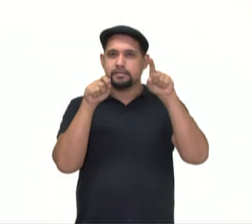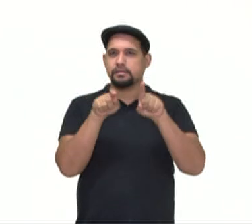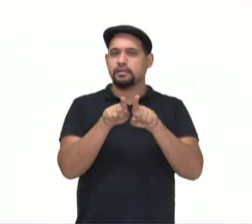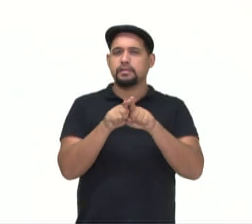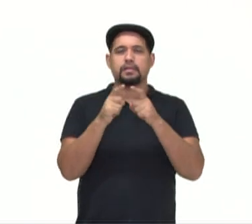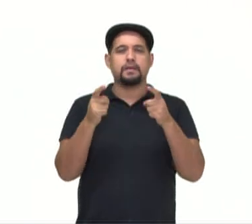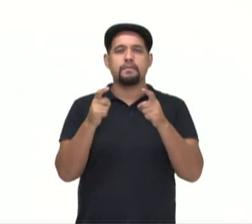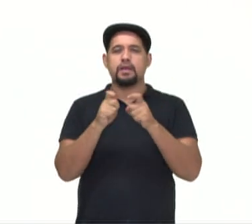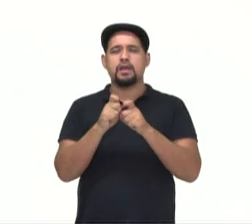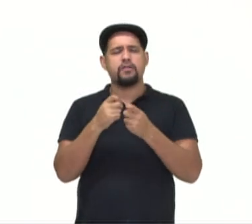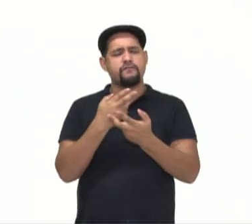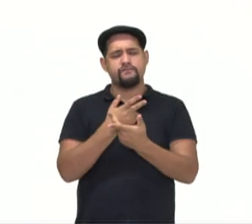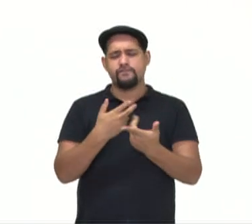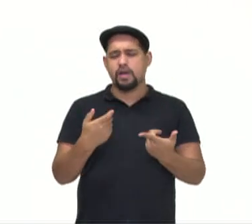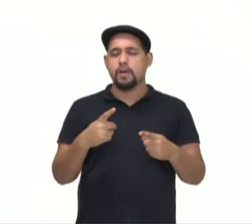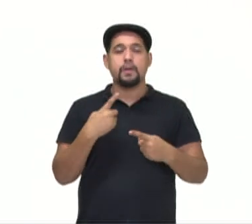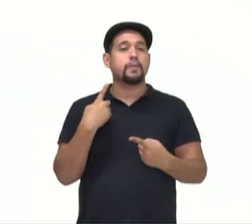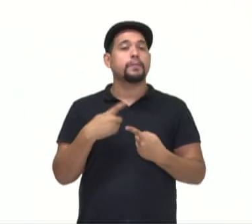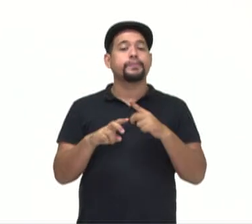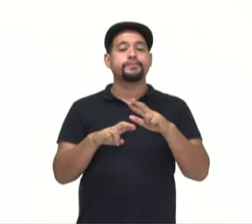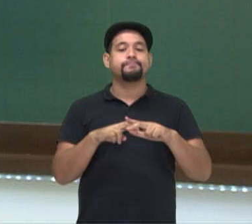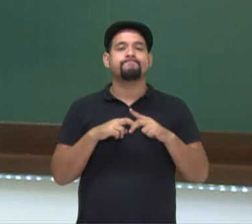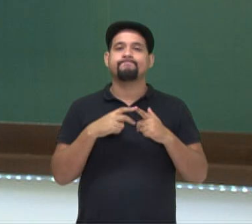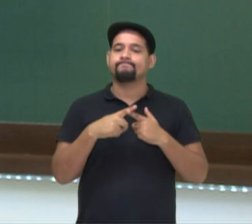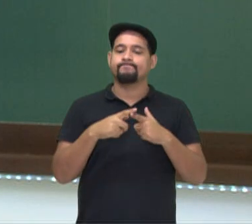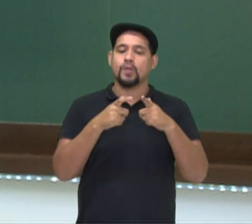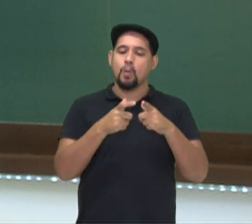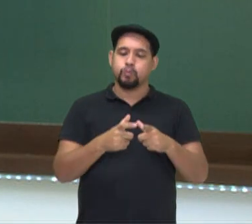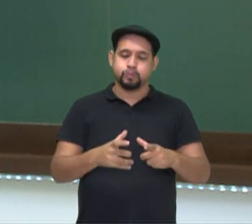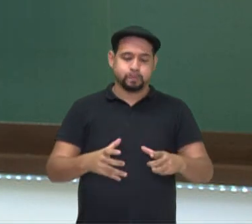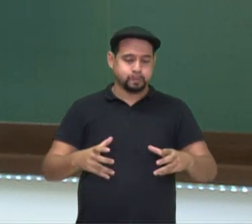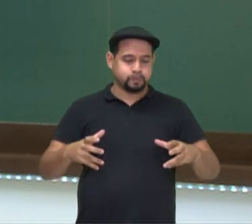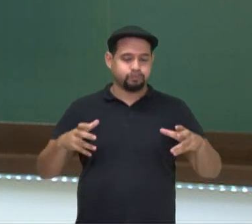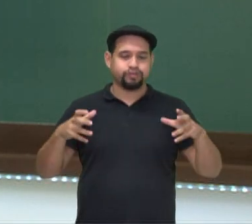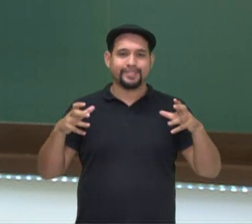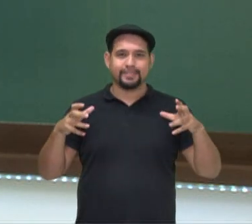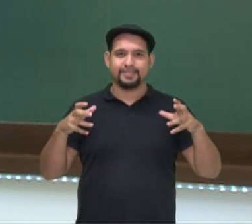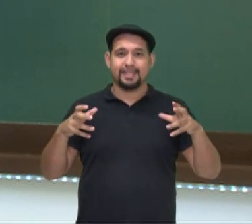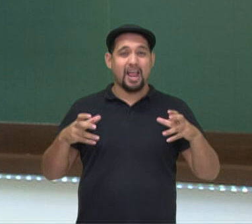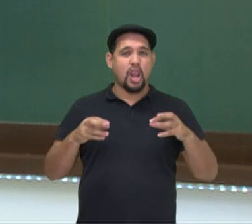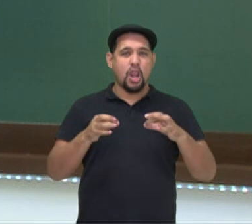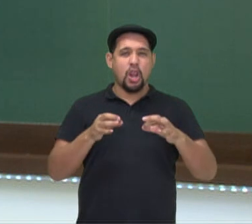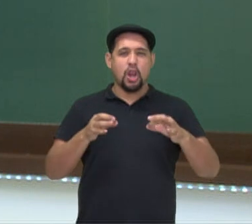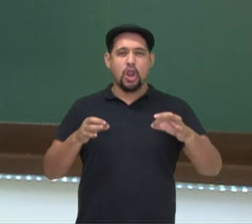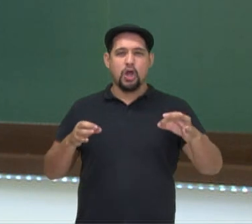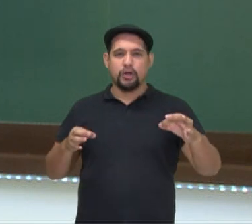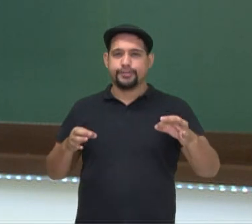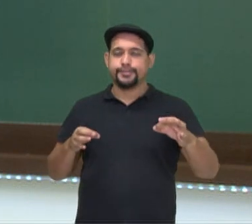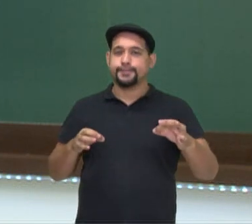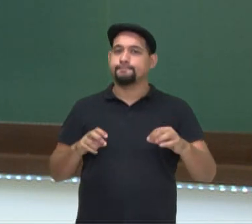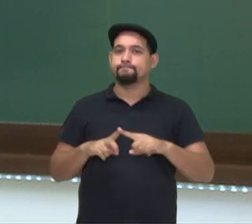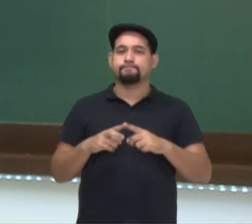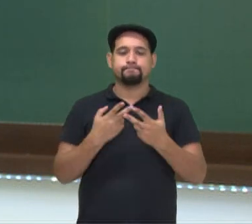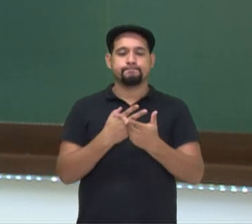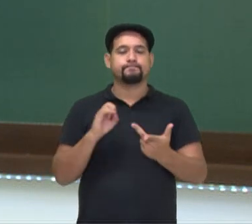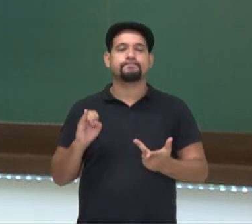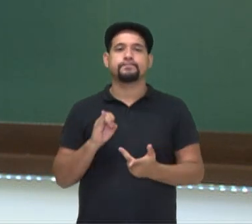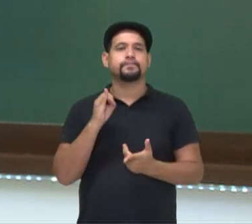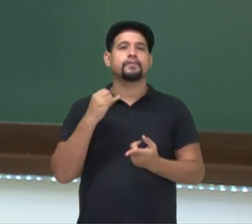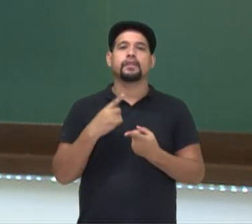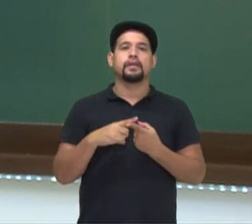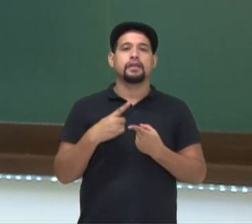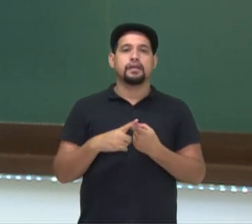com enormes ombreiras. Por quê? Porque esse espaço era muito grande, então era distante do público. Esses recursos eram importantes